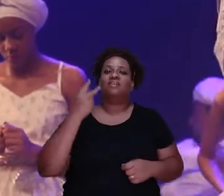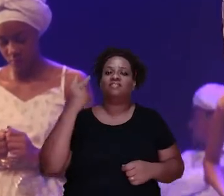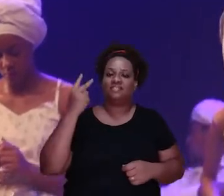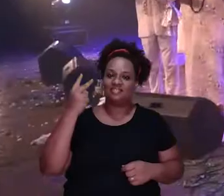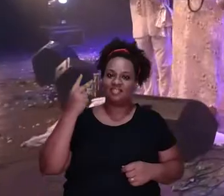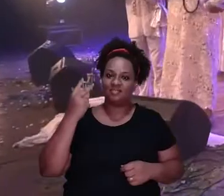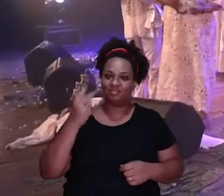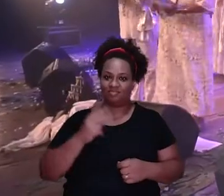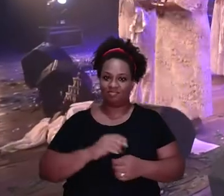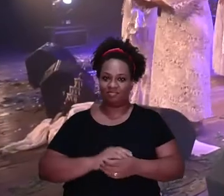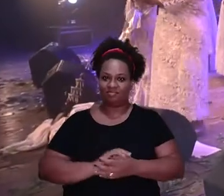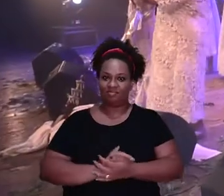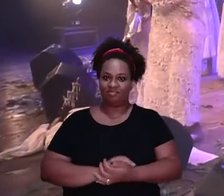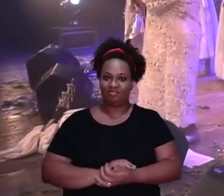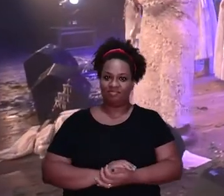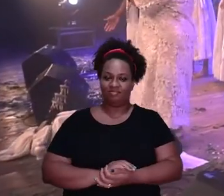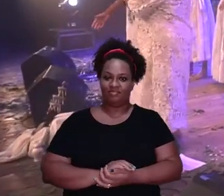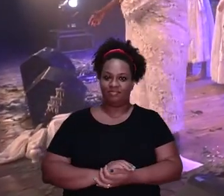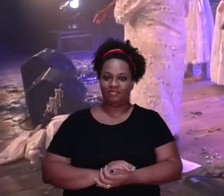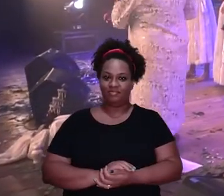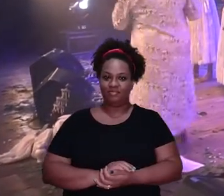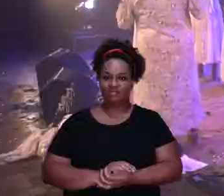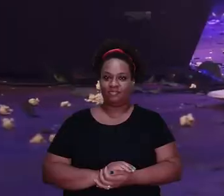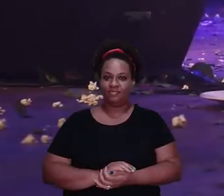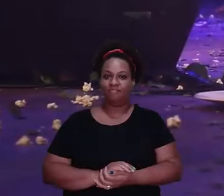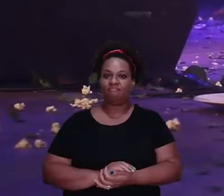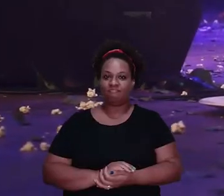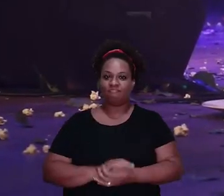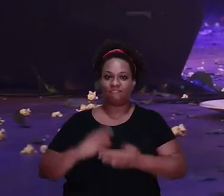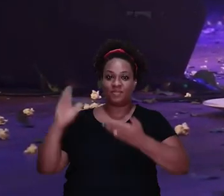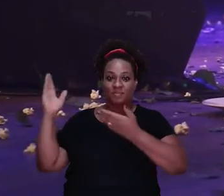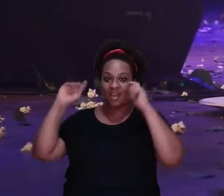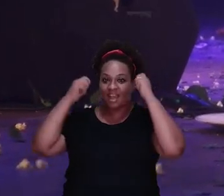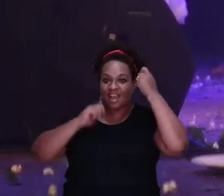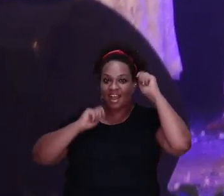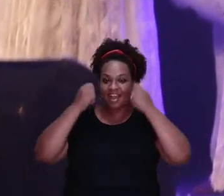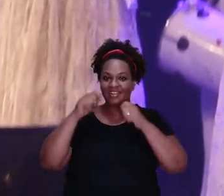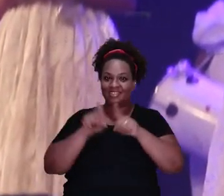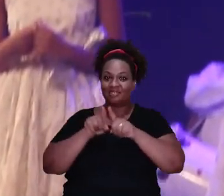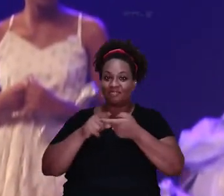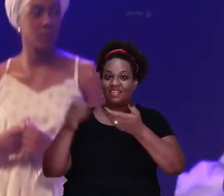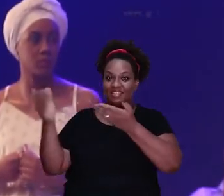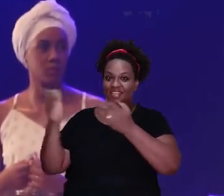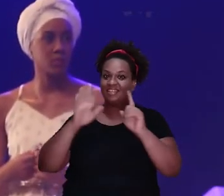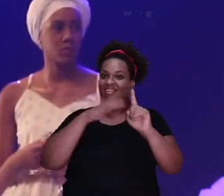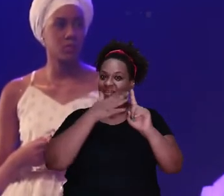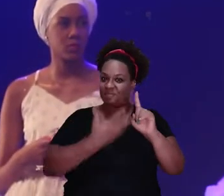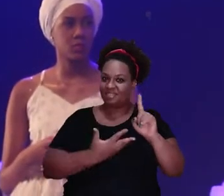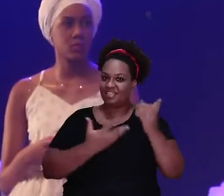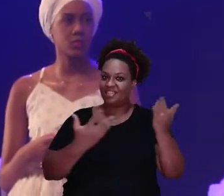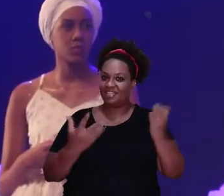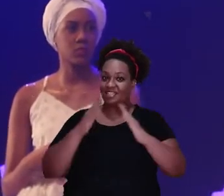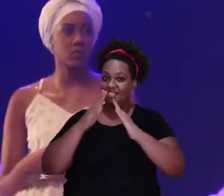gente precisa de valorização a Bíblia o Márcio rasta também vai